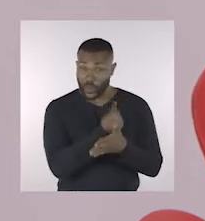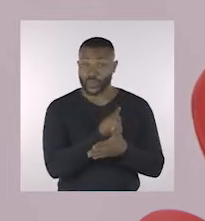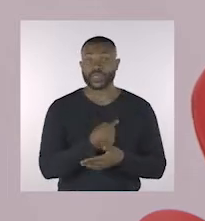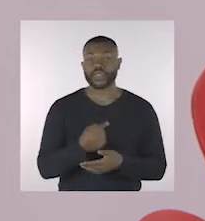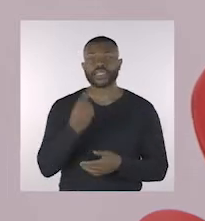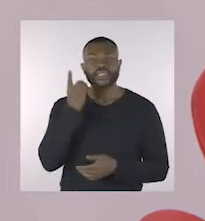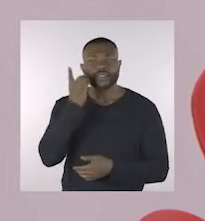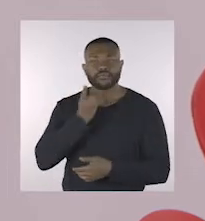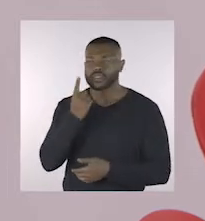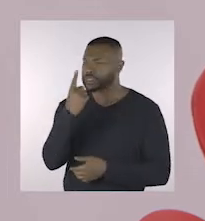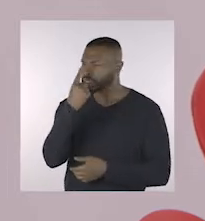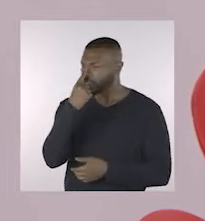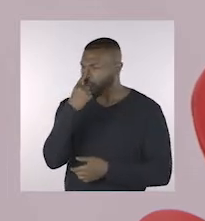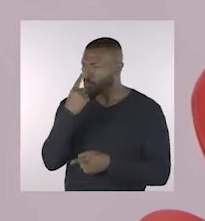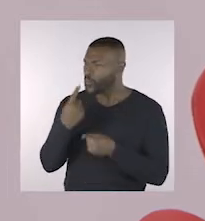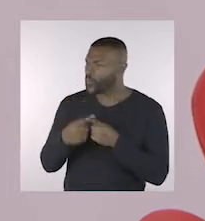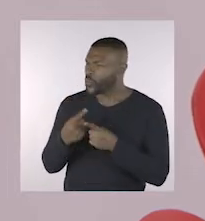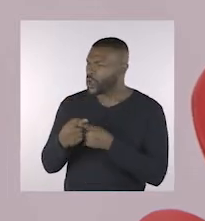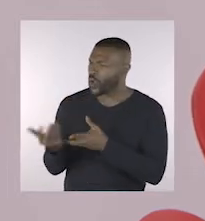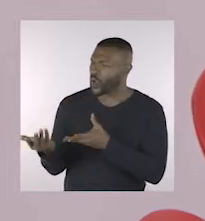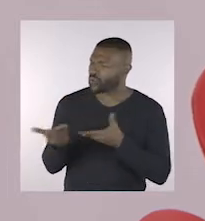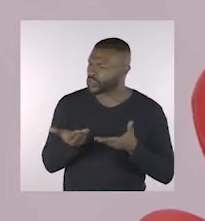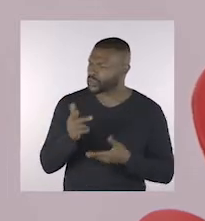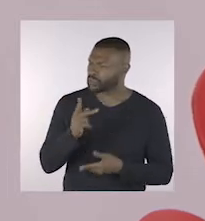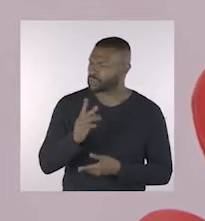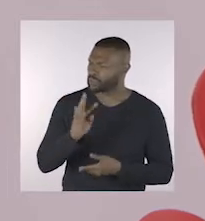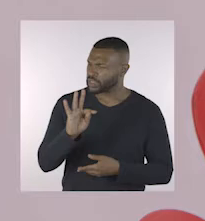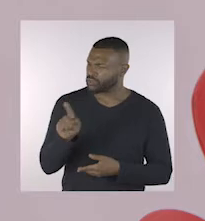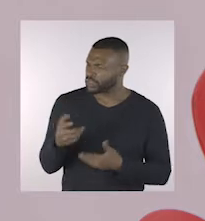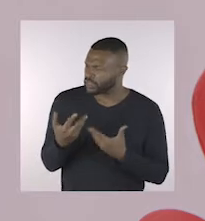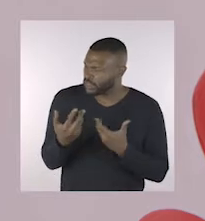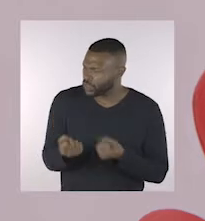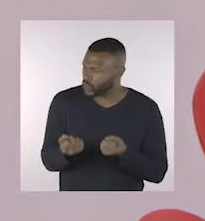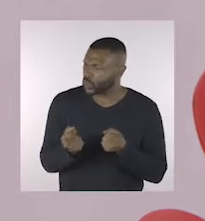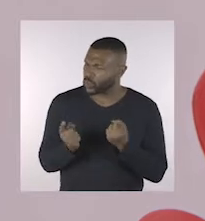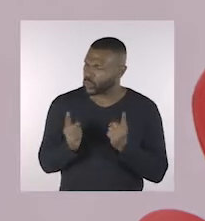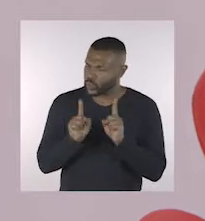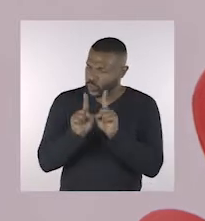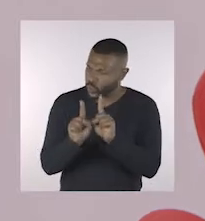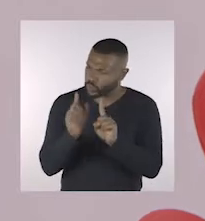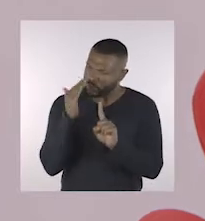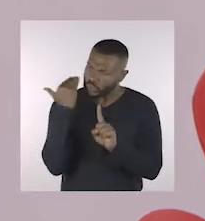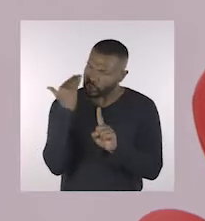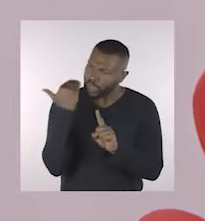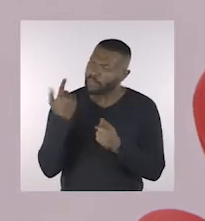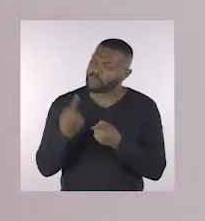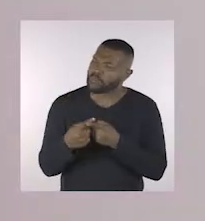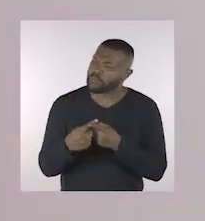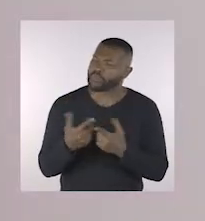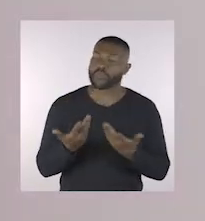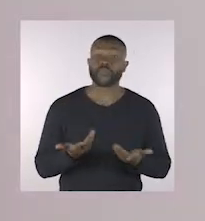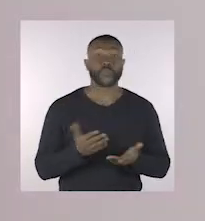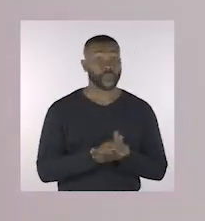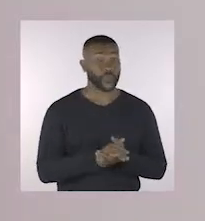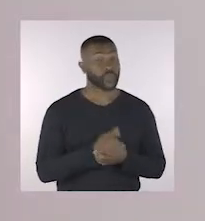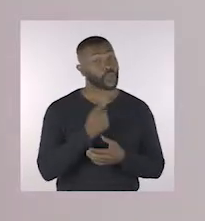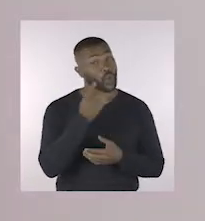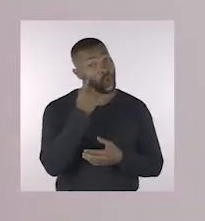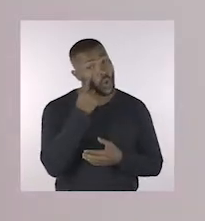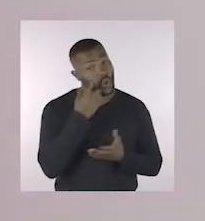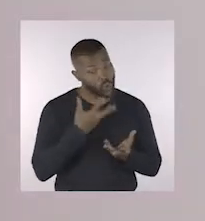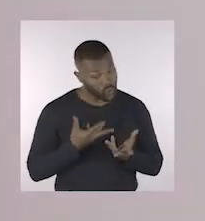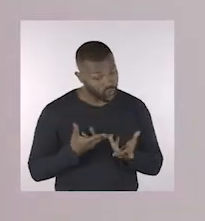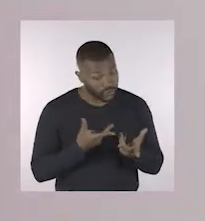Deputado zarattini E por que você aceitou o convite do PT para compor a chapa com jilmar tatto olha